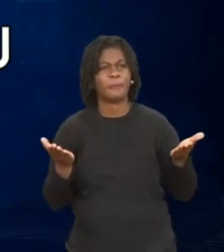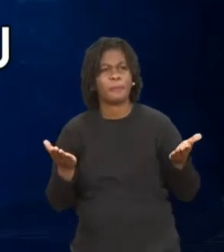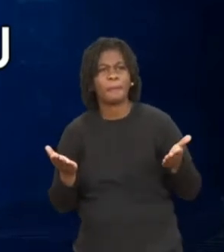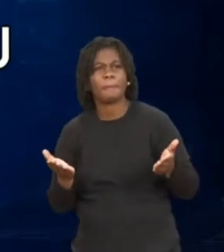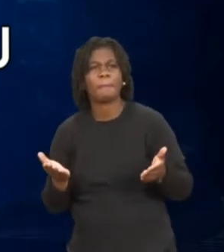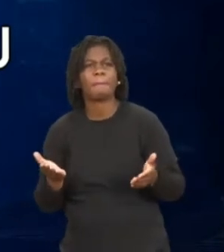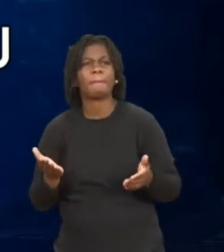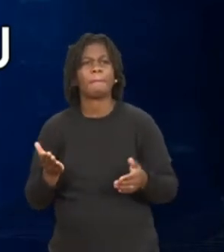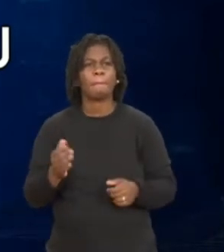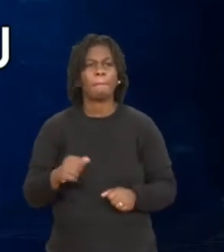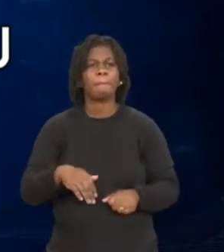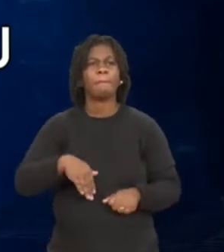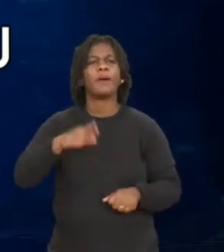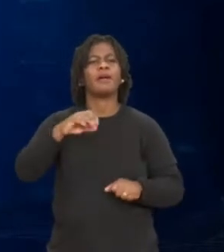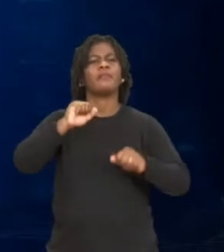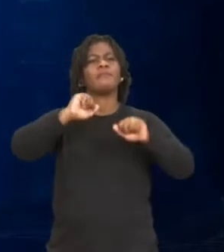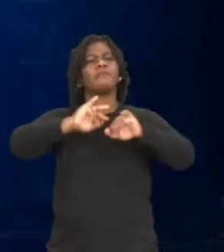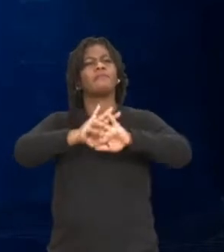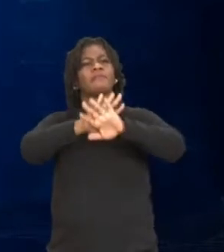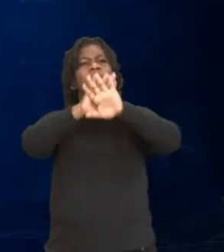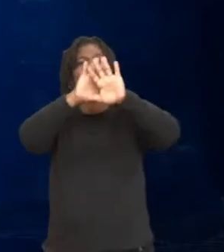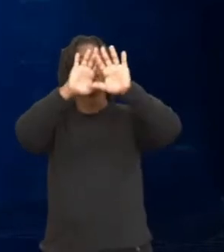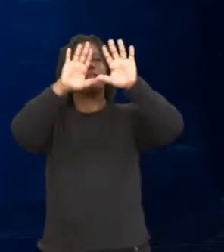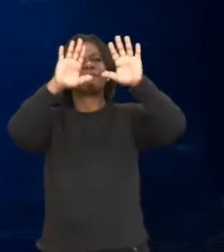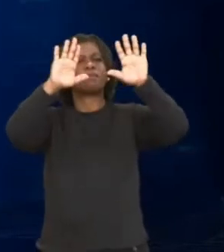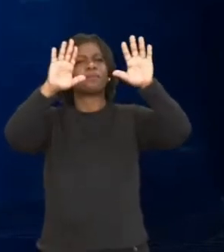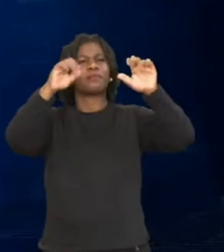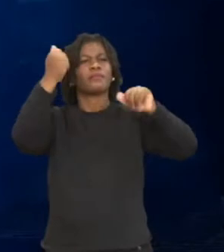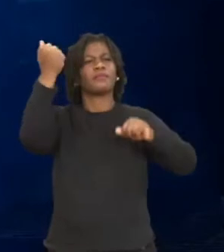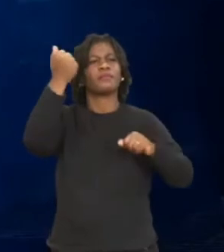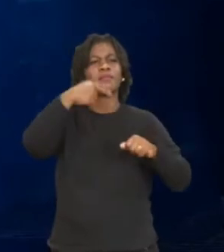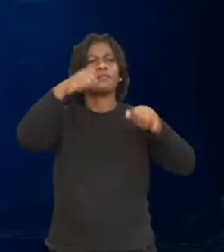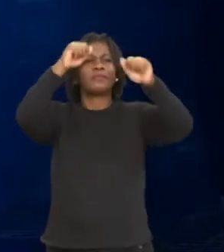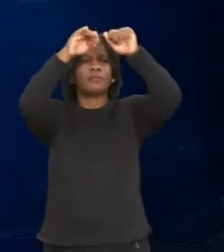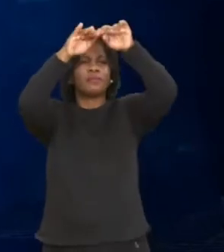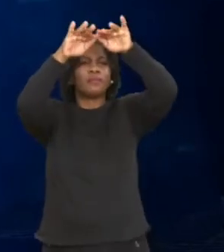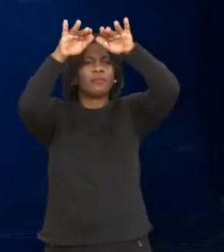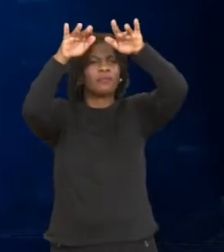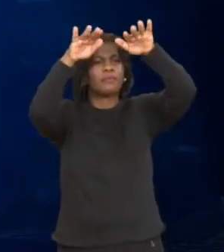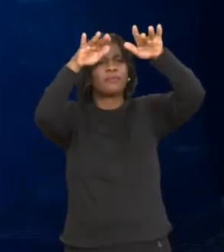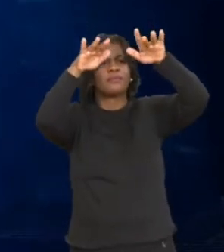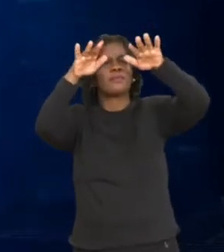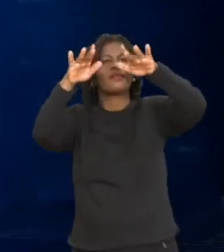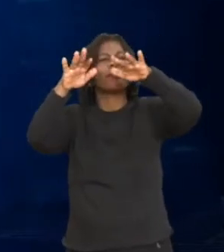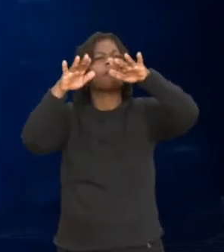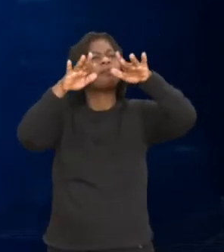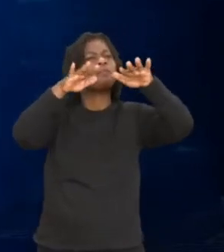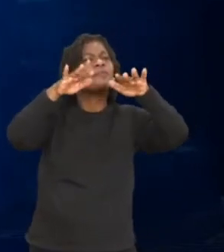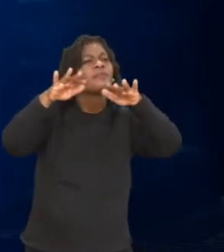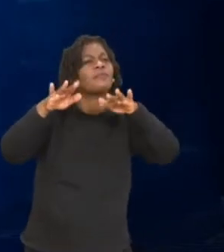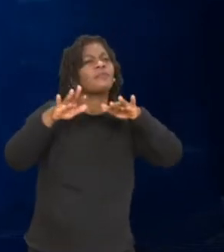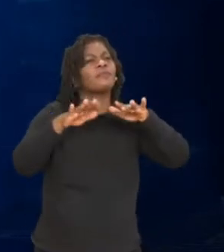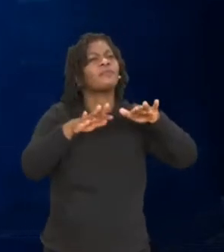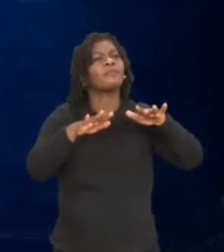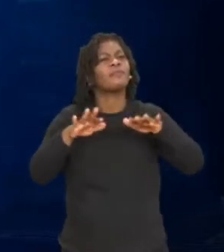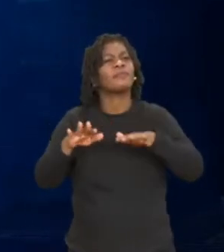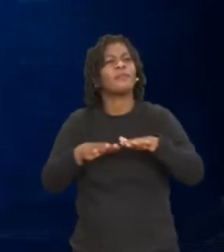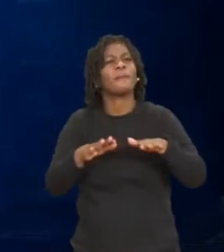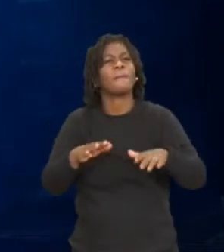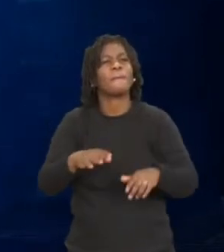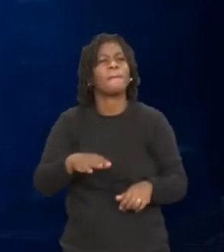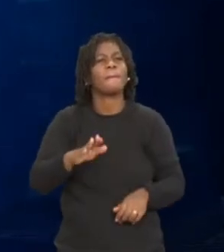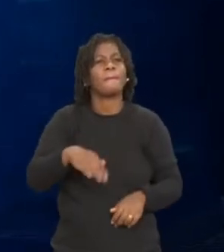amou. Alvo mais. Alvo mais. Que a neve. Que a neve.